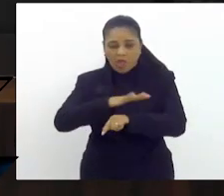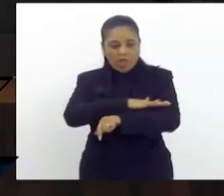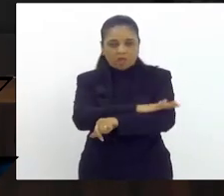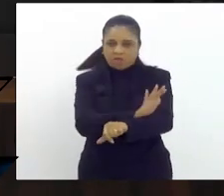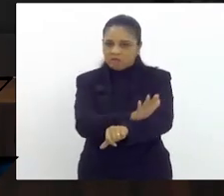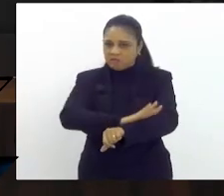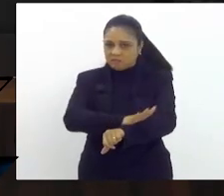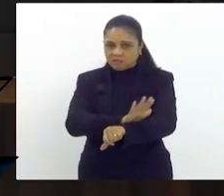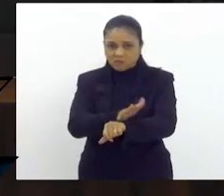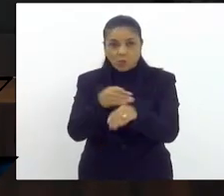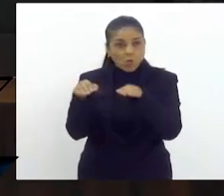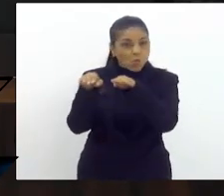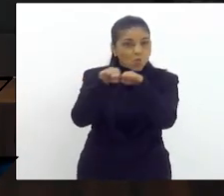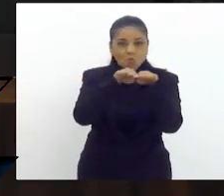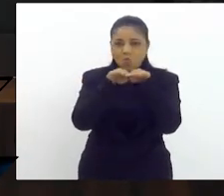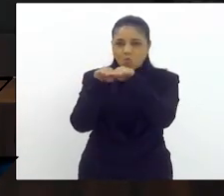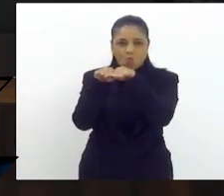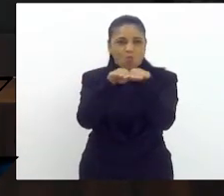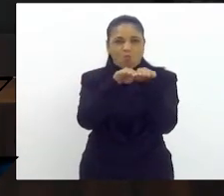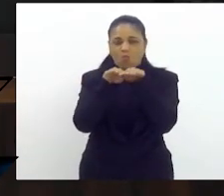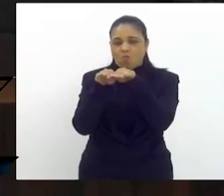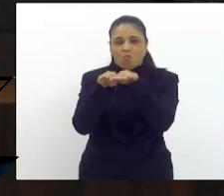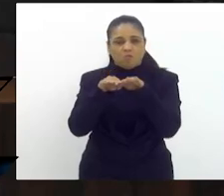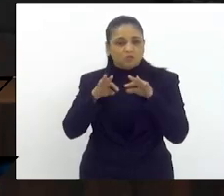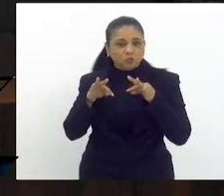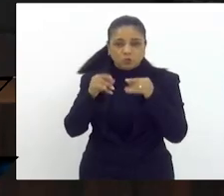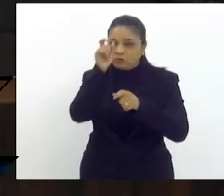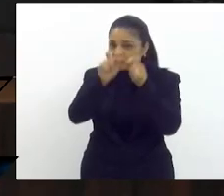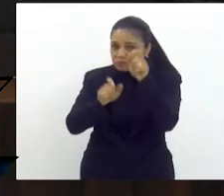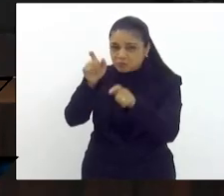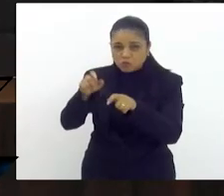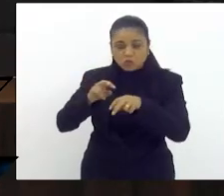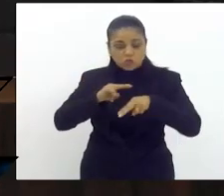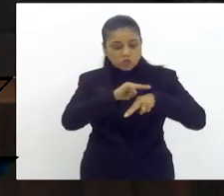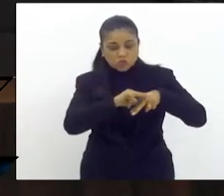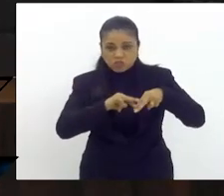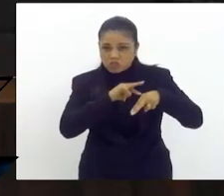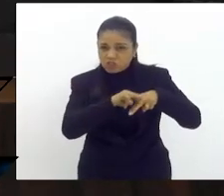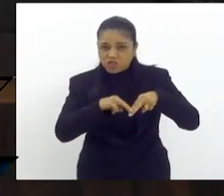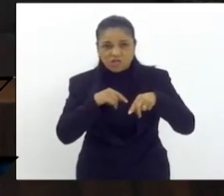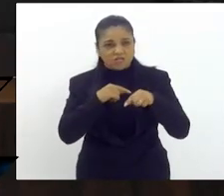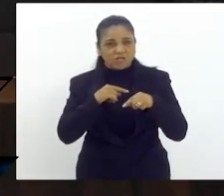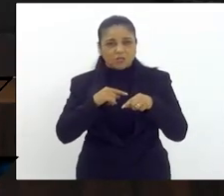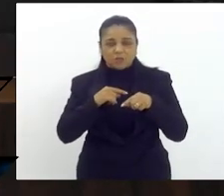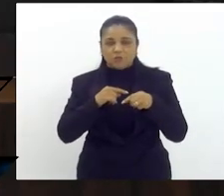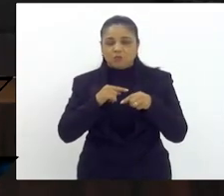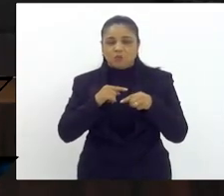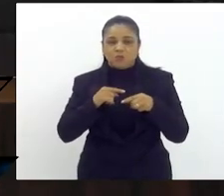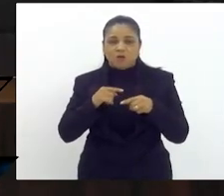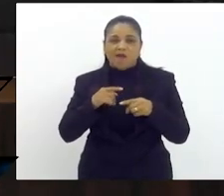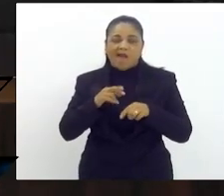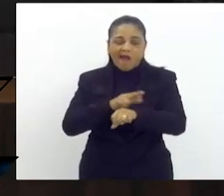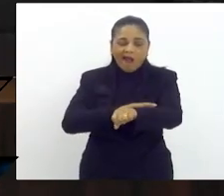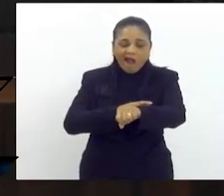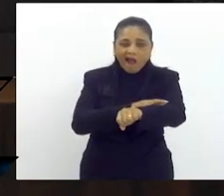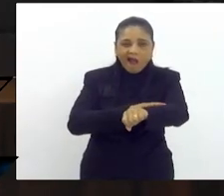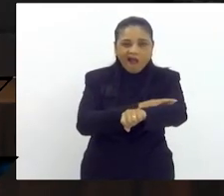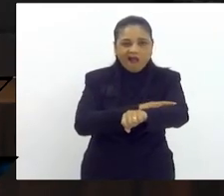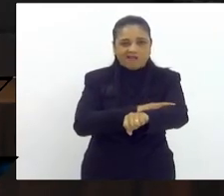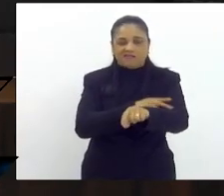para todas e todos Qualquer que seja o gênero Qualquer que seja raça e etnia e Qualquer que seja